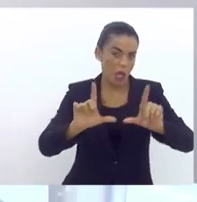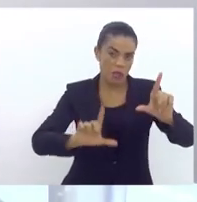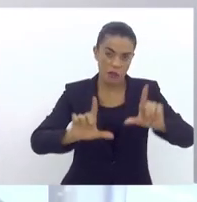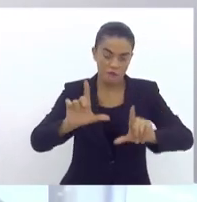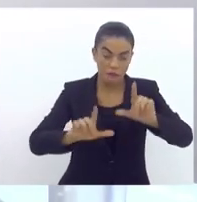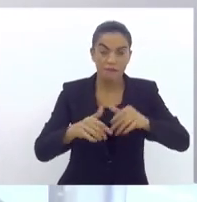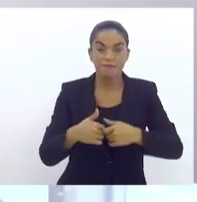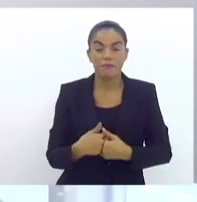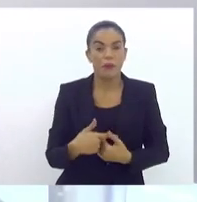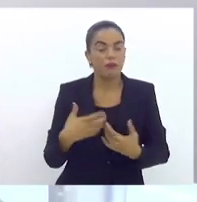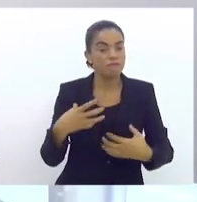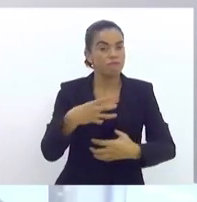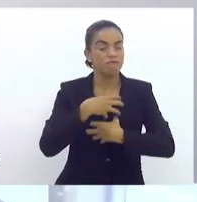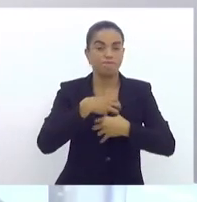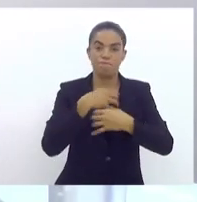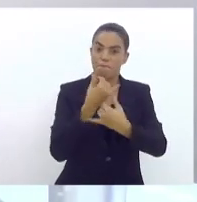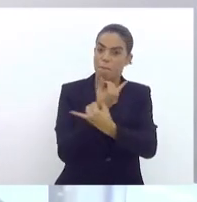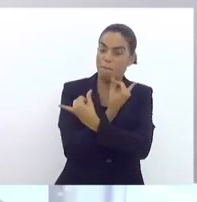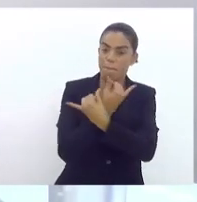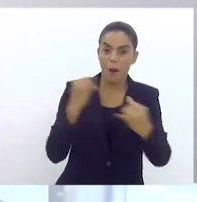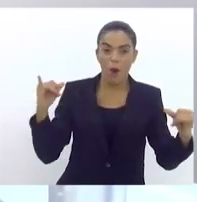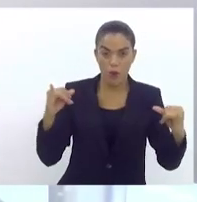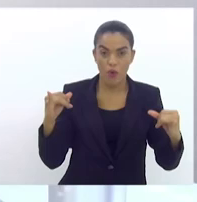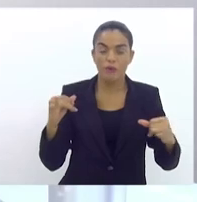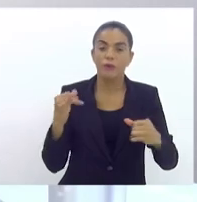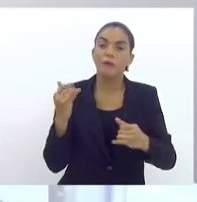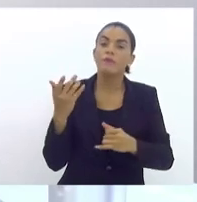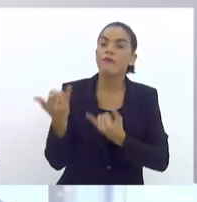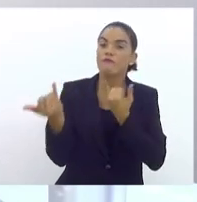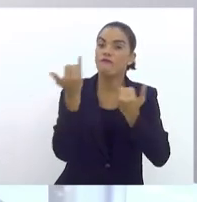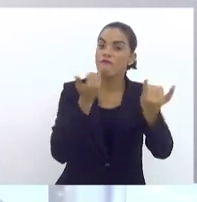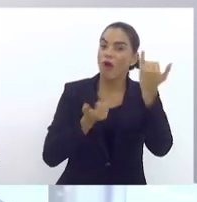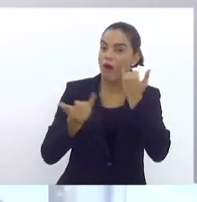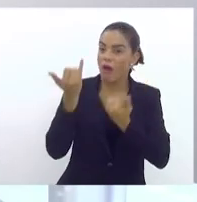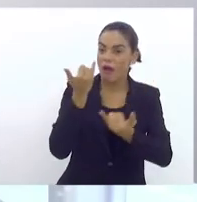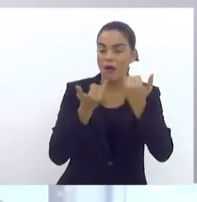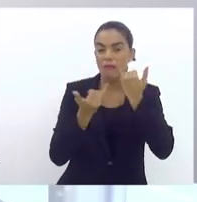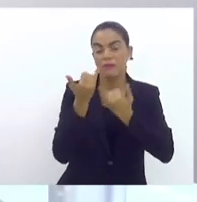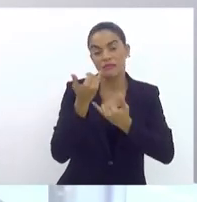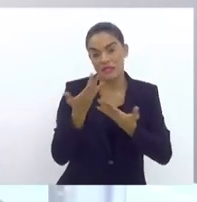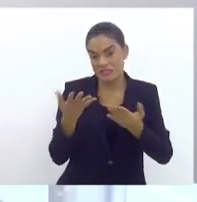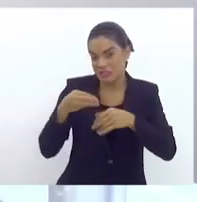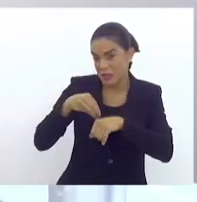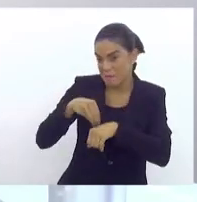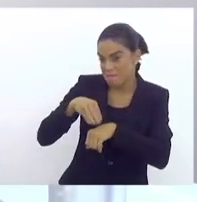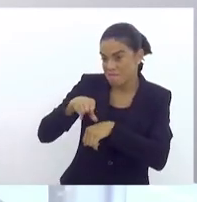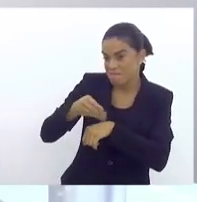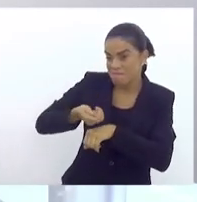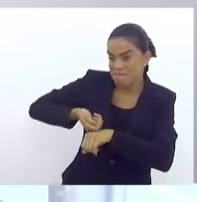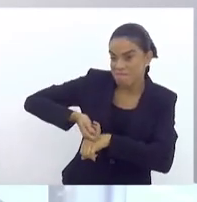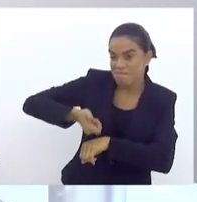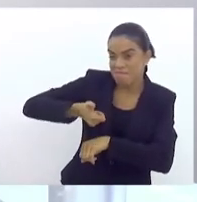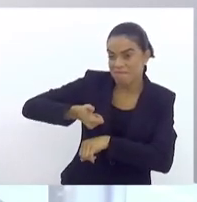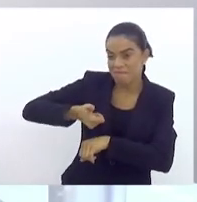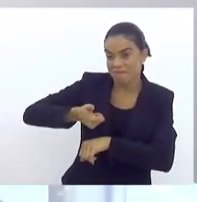Impacto imenso de retorno de informação E aí a gente já deixa aqui essa